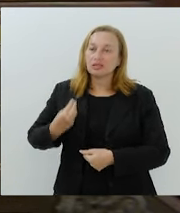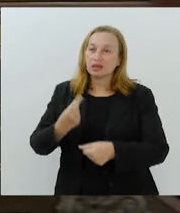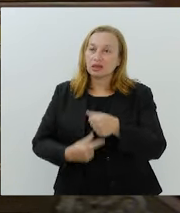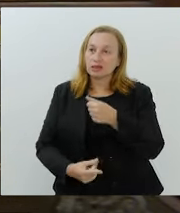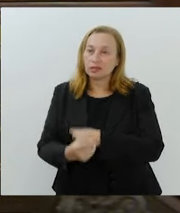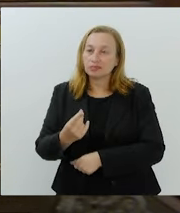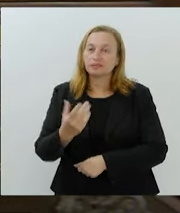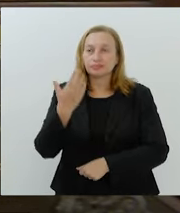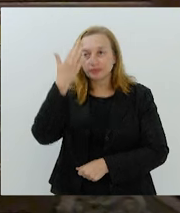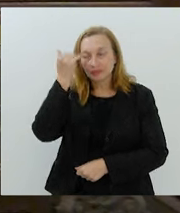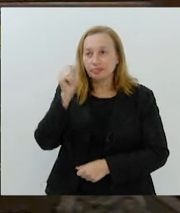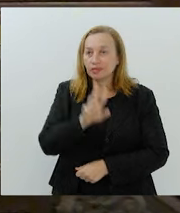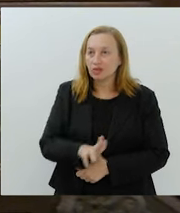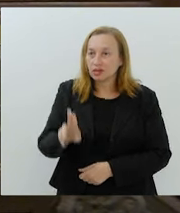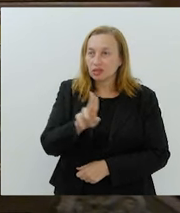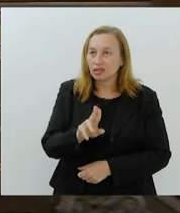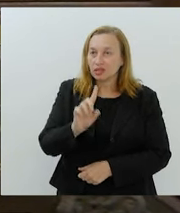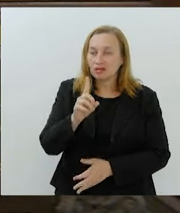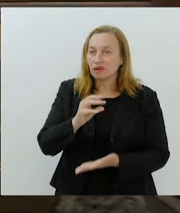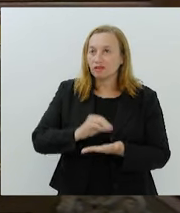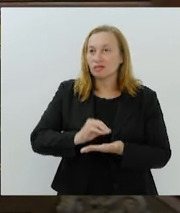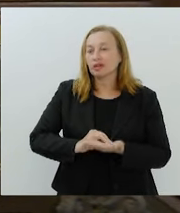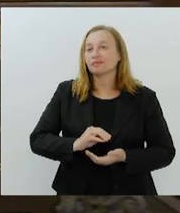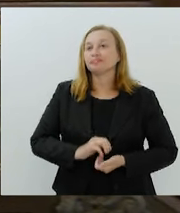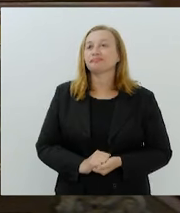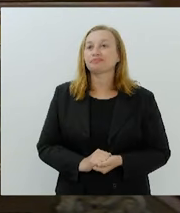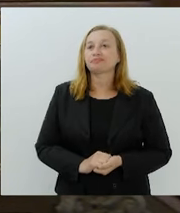Sabendo usar, não vai faltar.